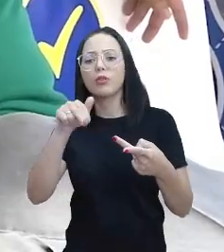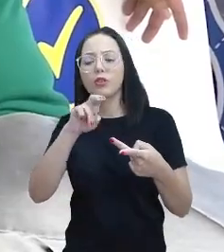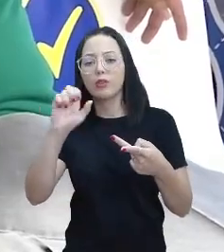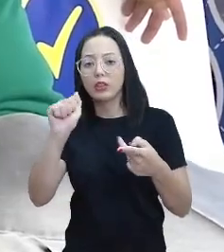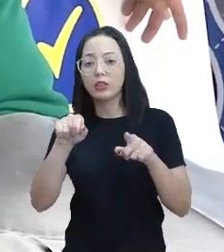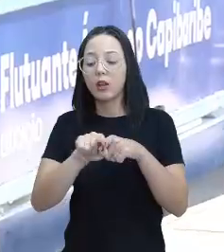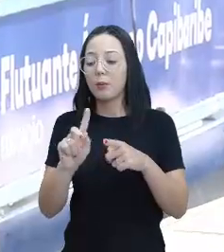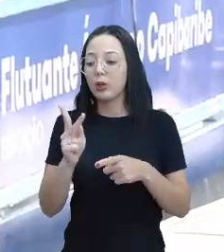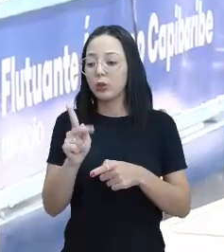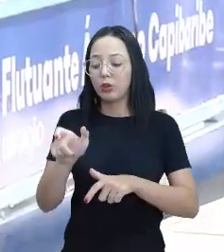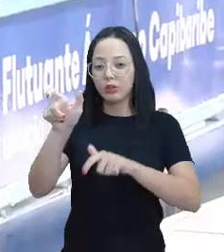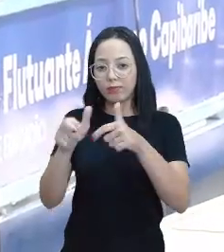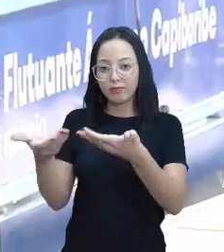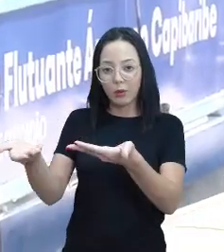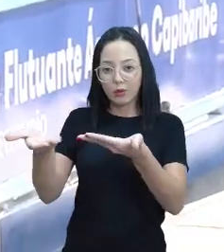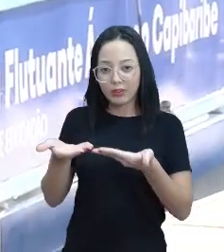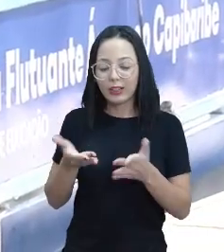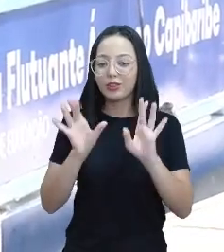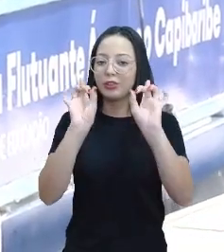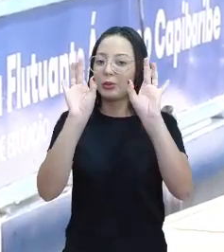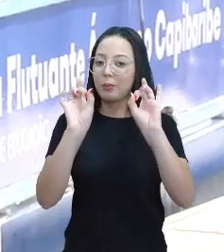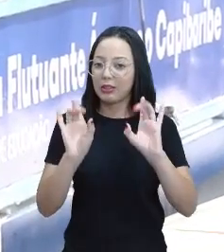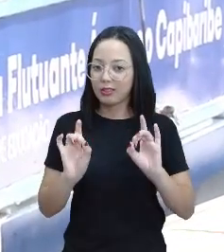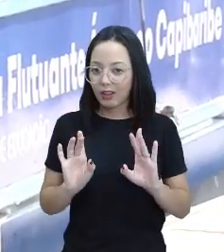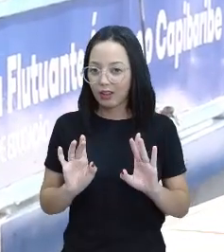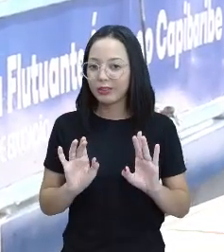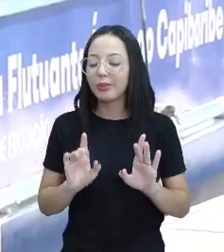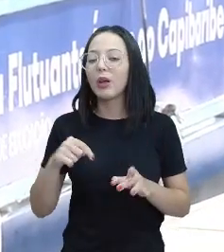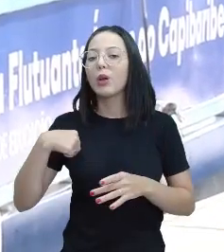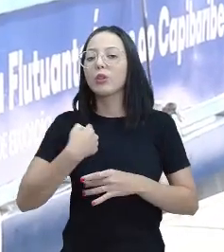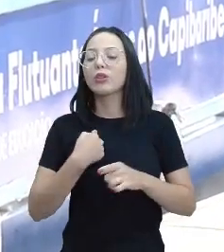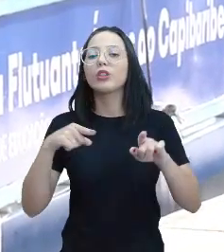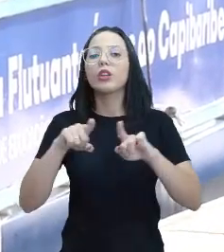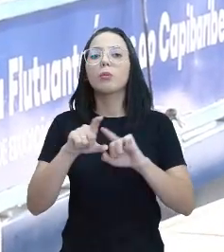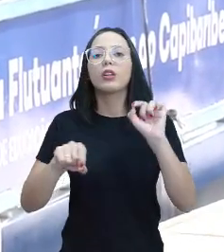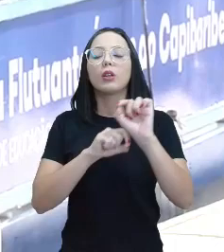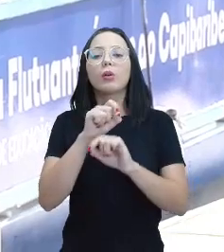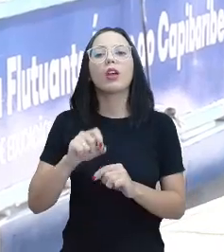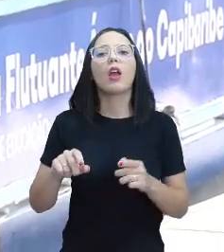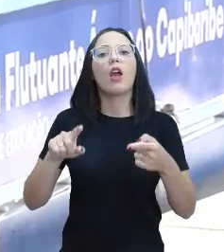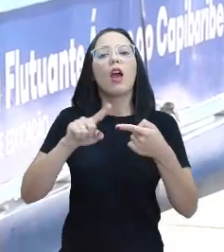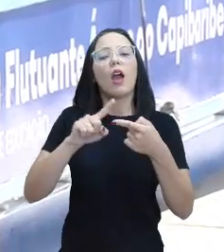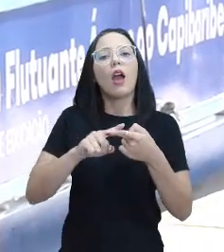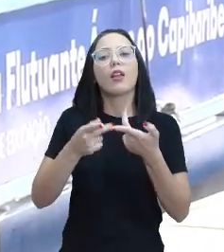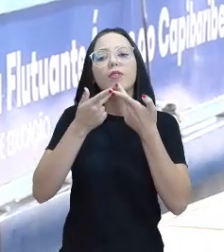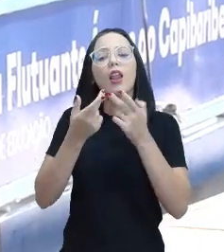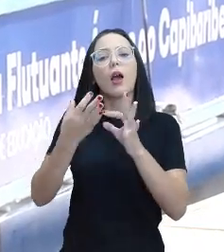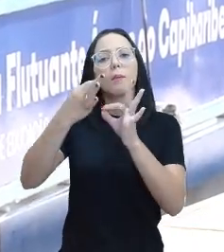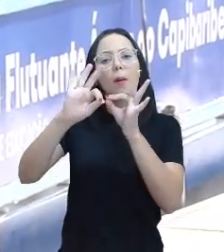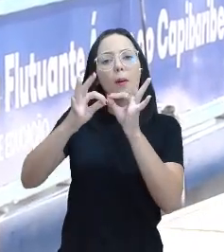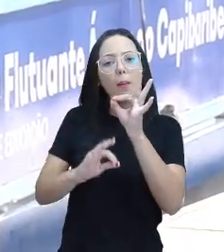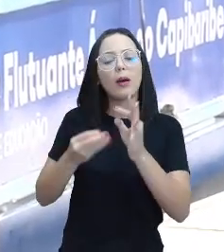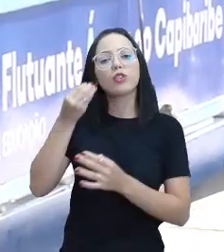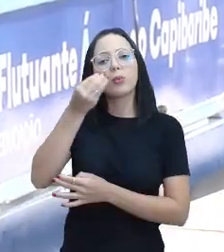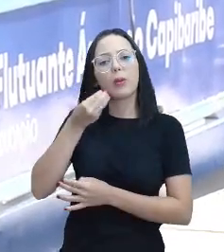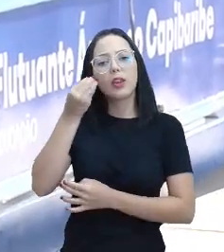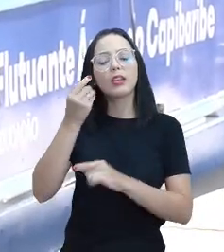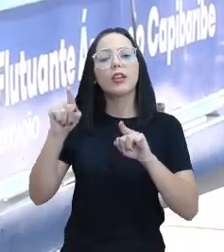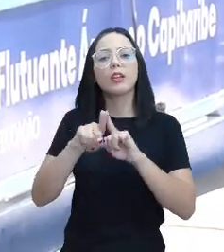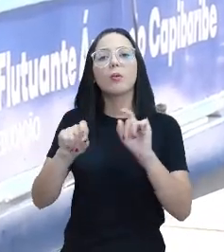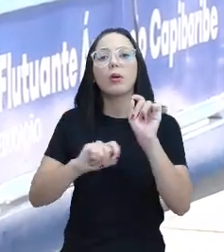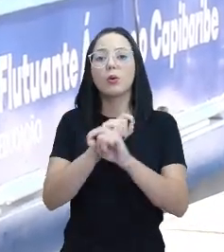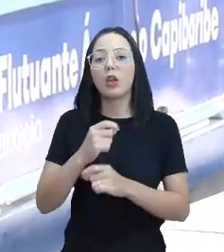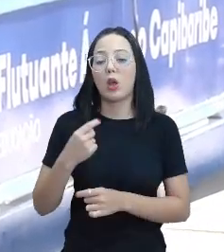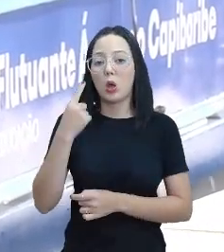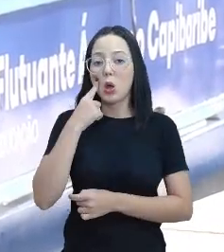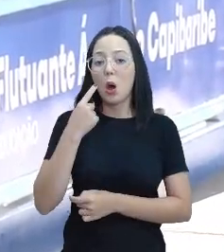duas convidadas mais que especiais, tá? Teremos a Rayana Burgos, que vai relatar suas experiências, e a nossa